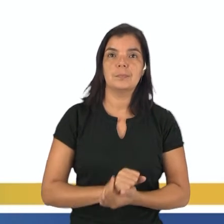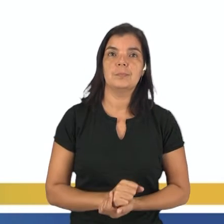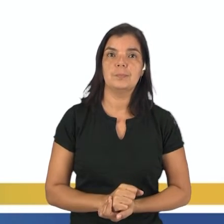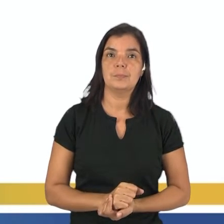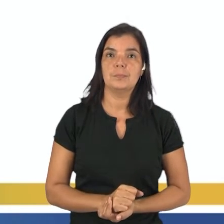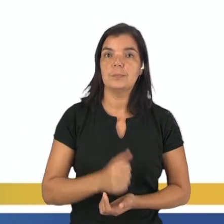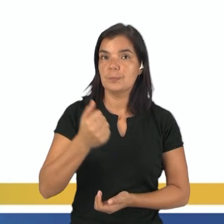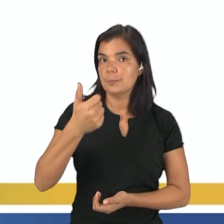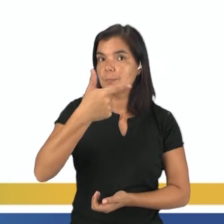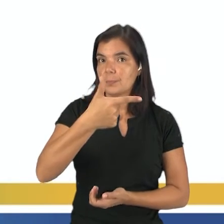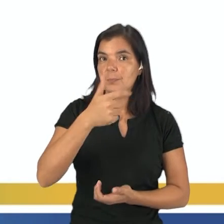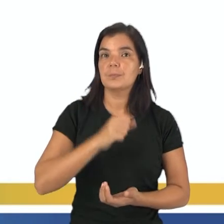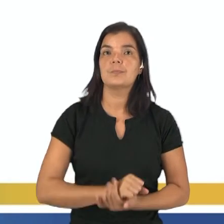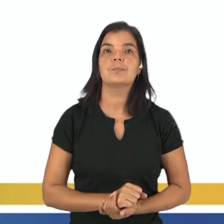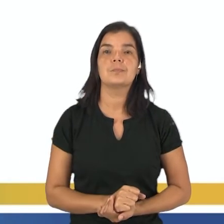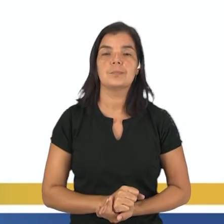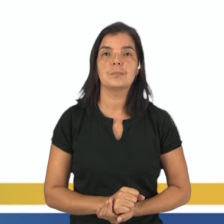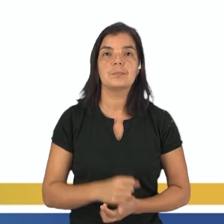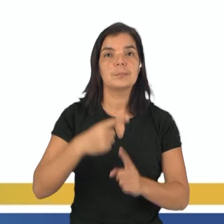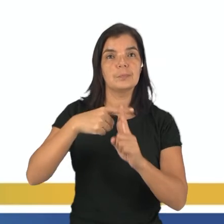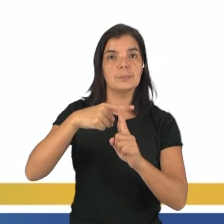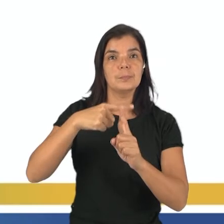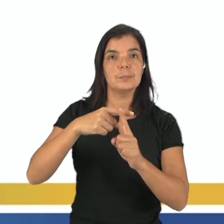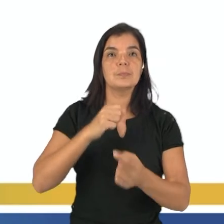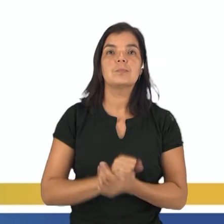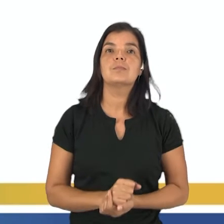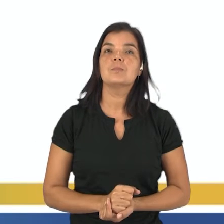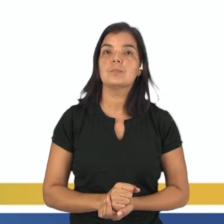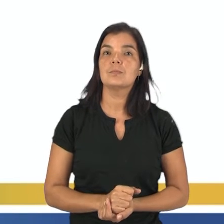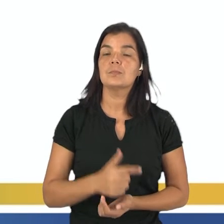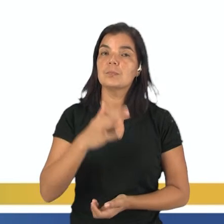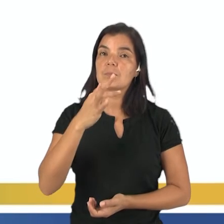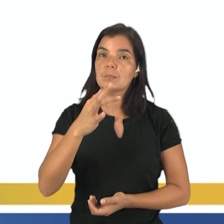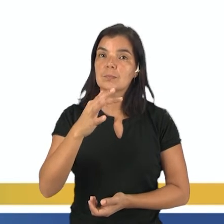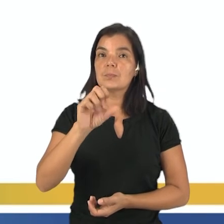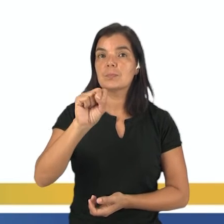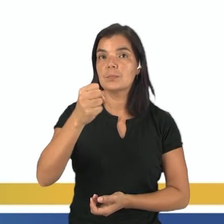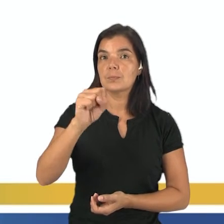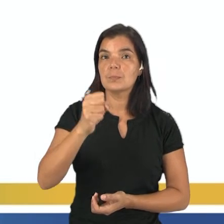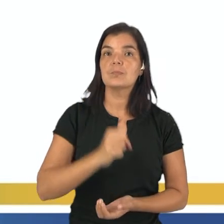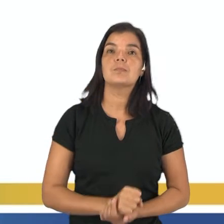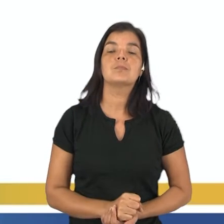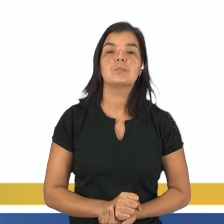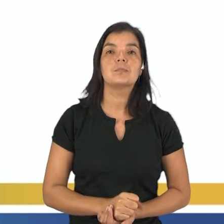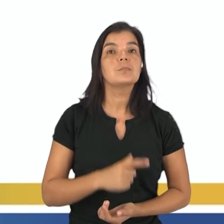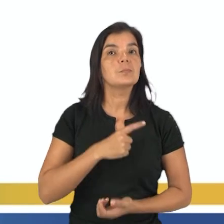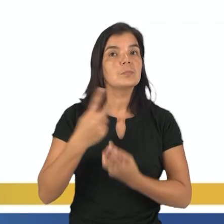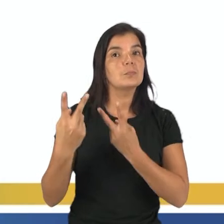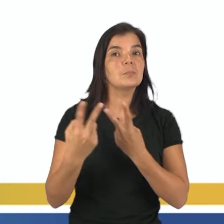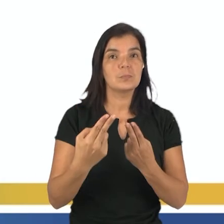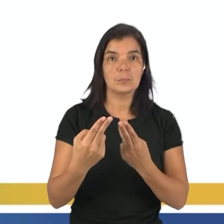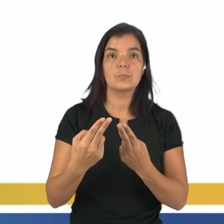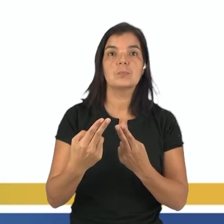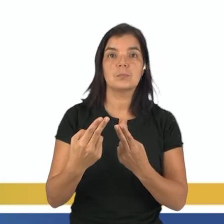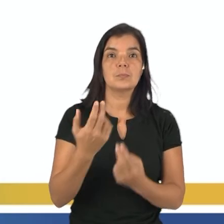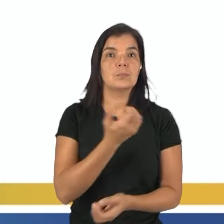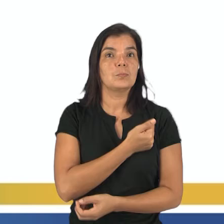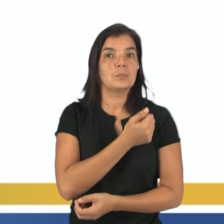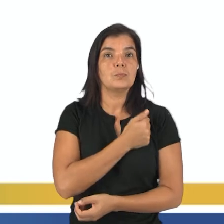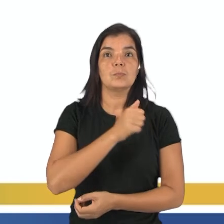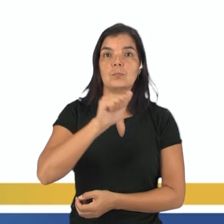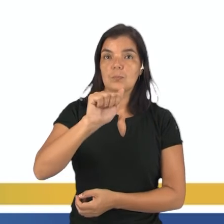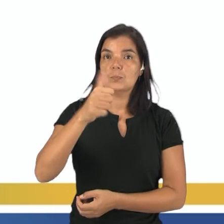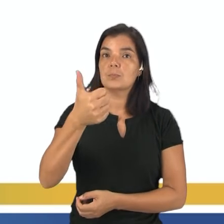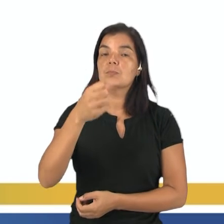hexagonal? 12. Então, 12 mais o número de faces, que é 8, tem que ser igual ao número de arestas,